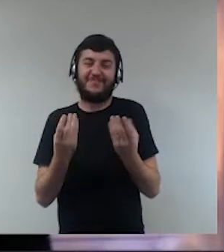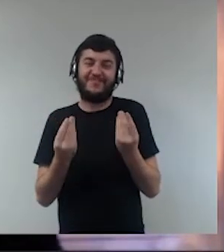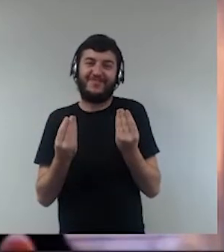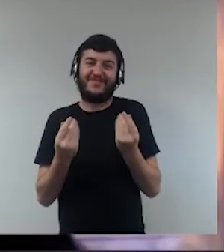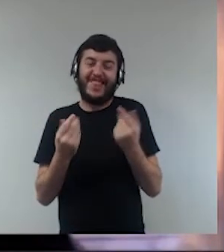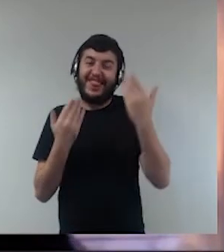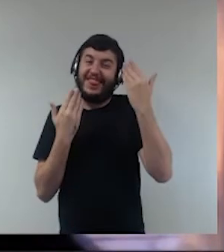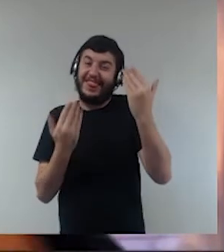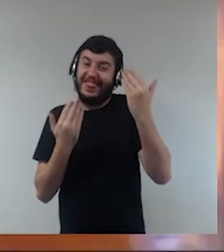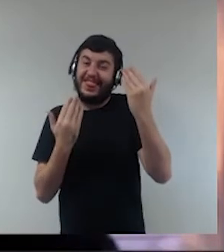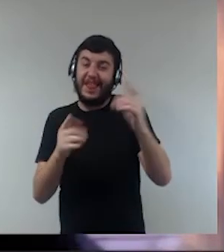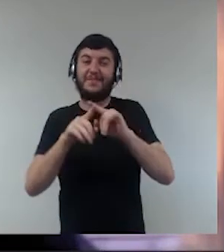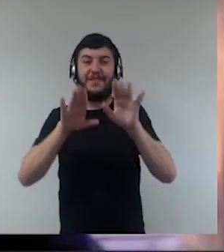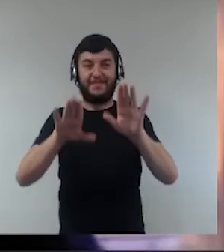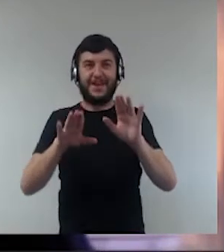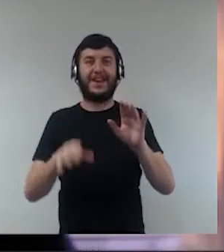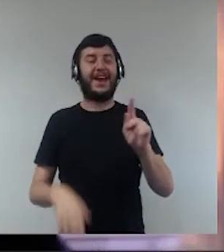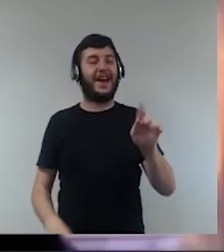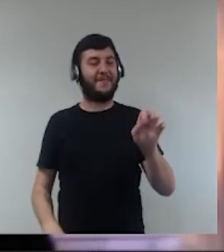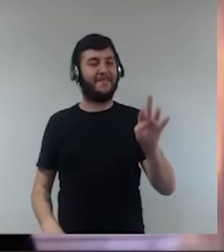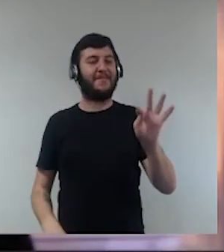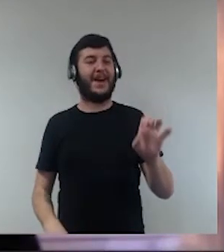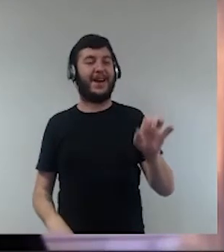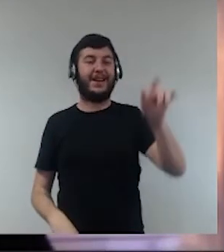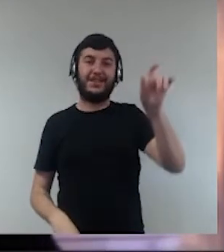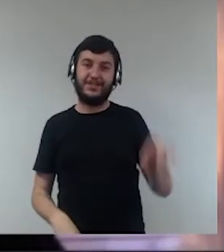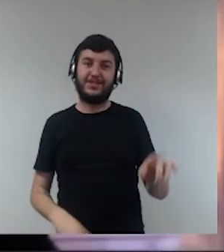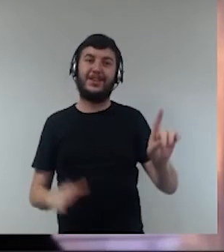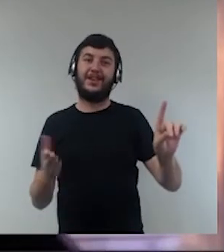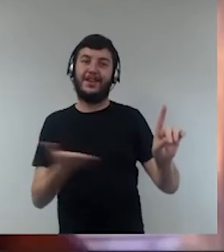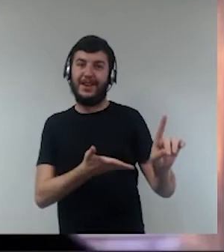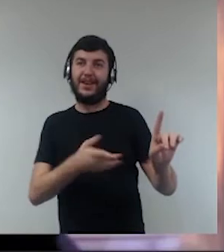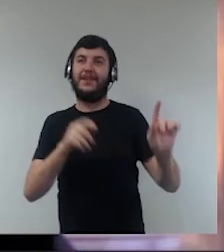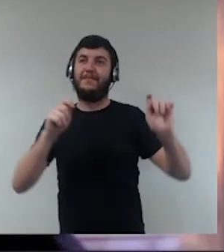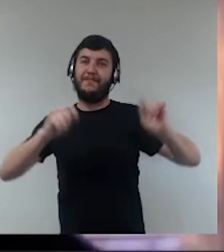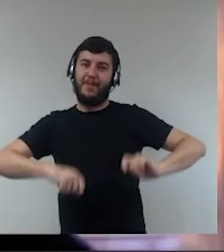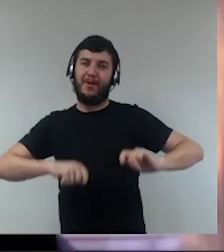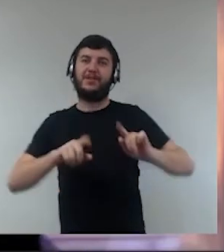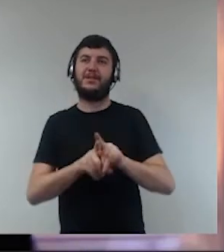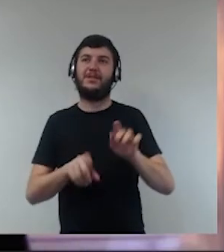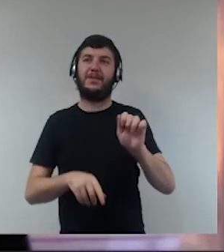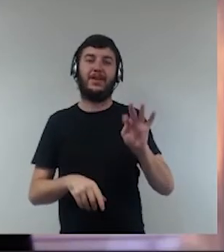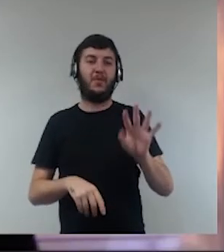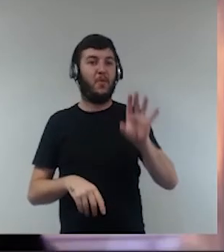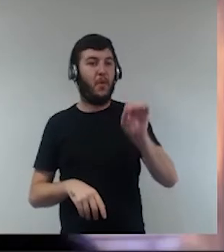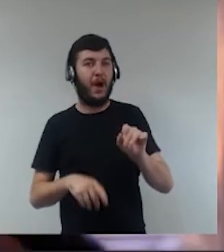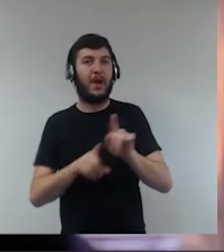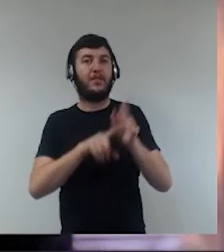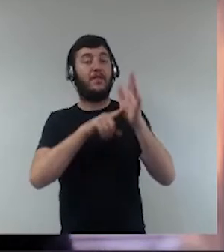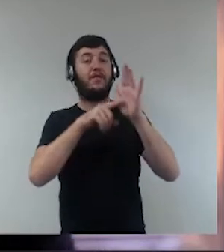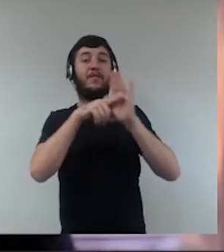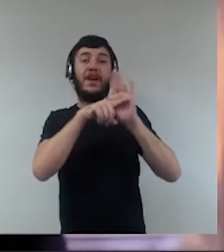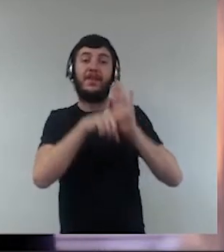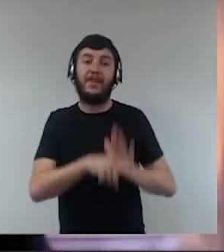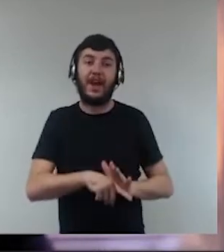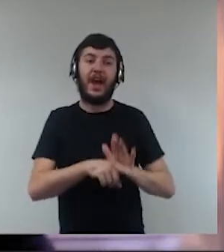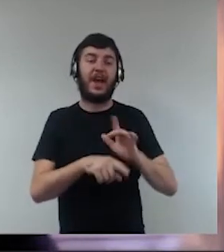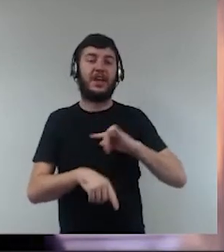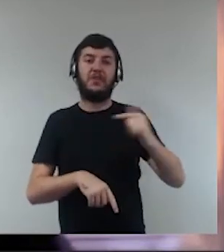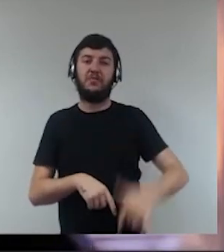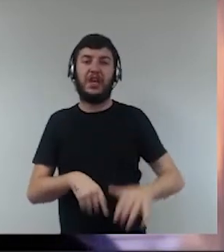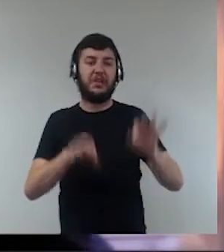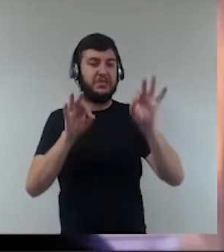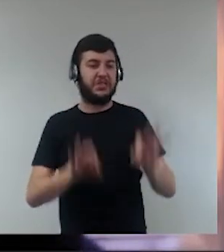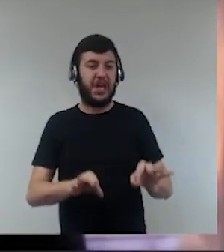citada pode, depois de realizado o ato e verificando que houve alguma irregularidade, denunciar isso no